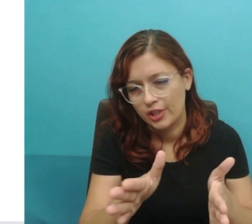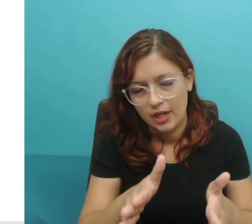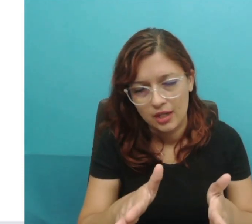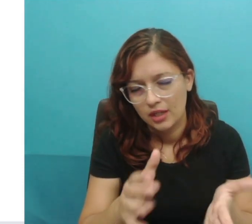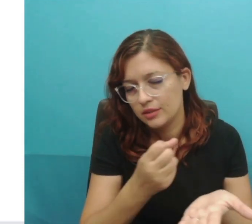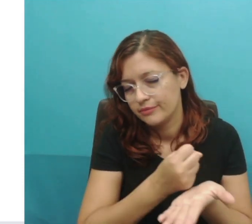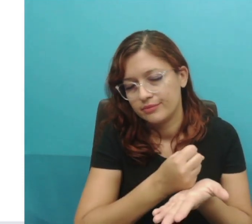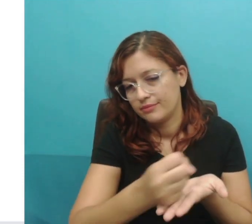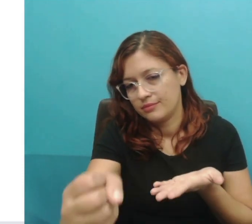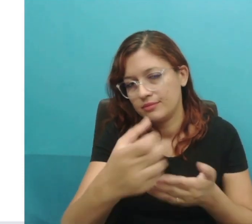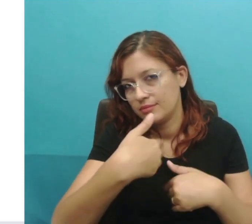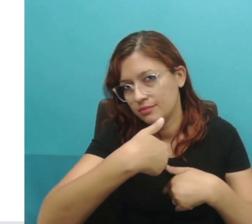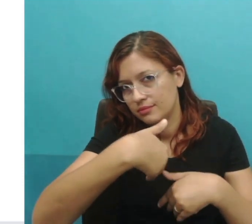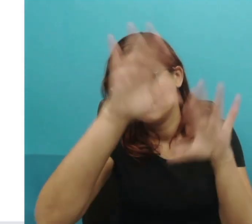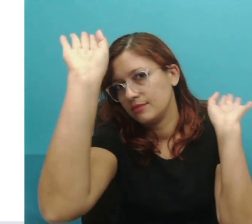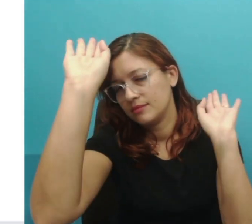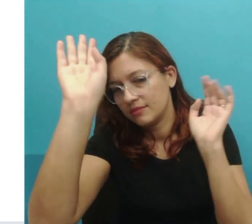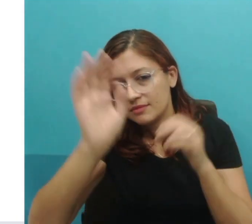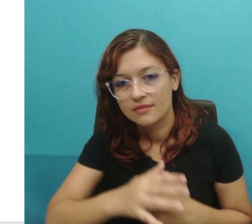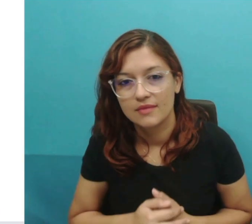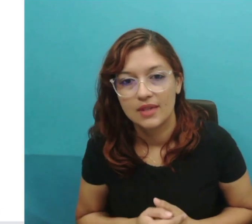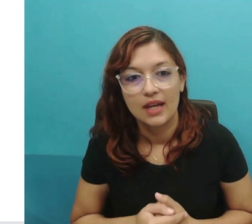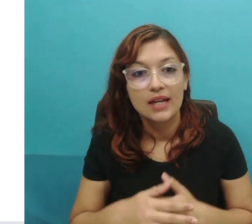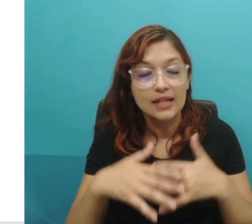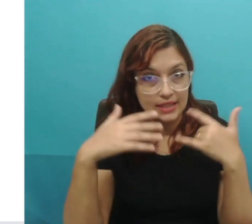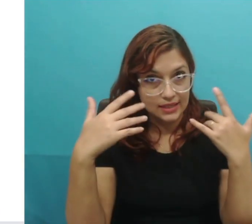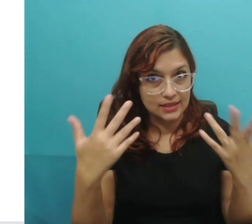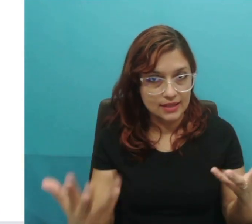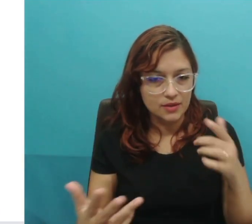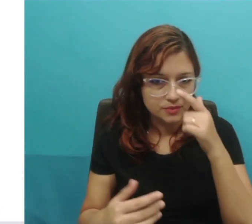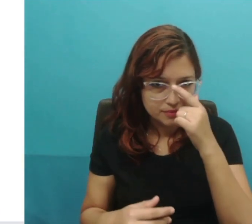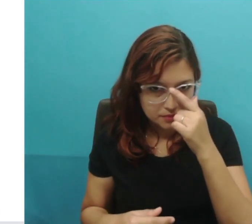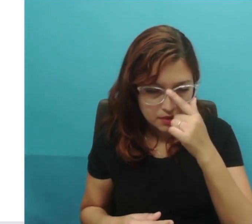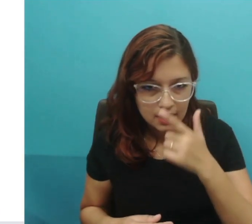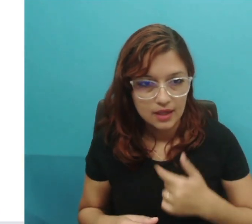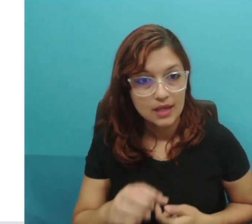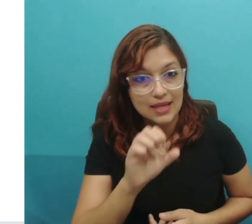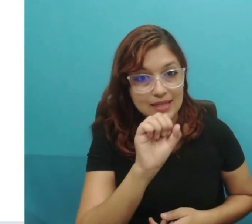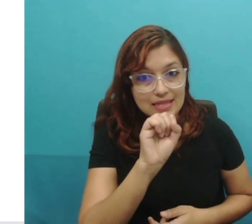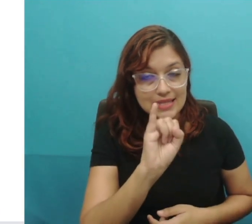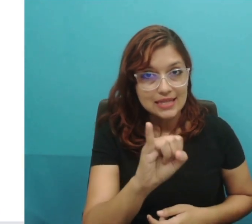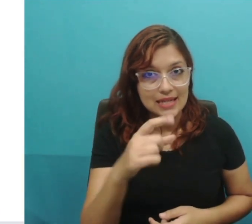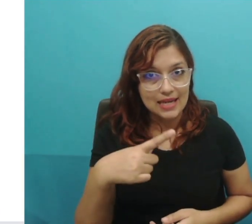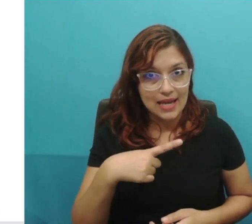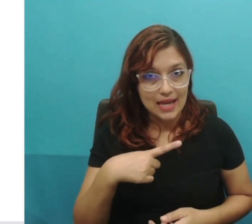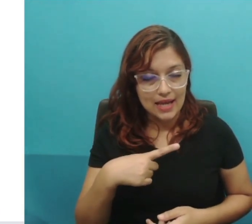forma. E aí já era, deixa pra lá. Então,